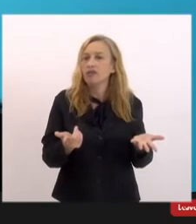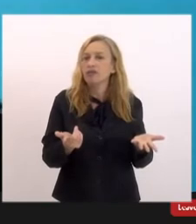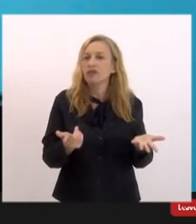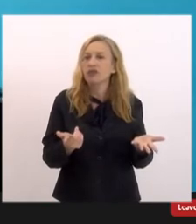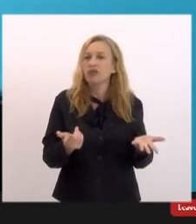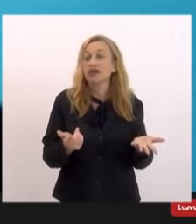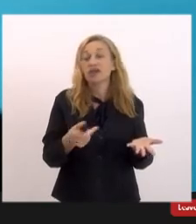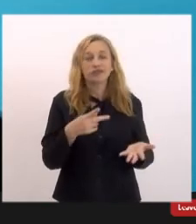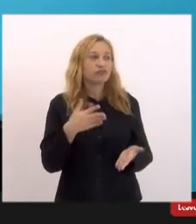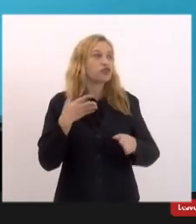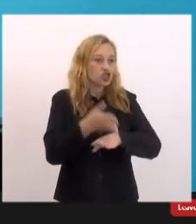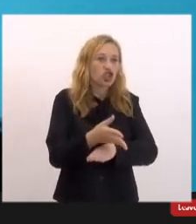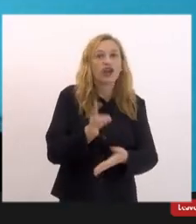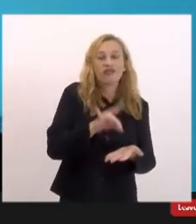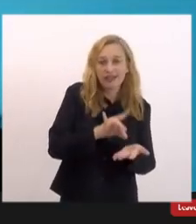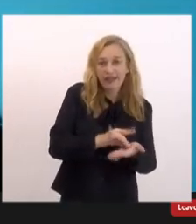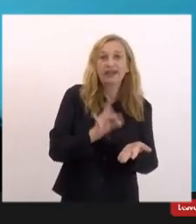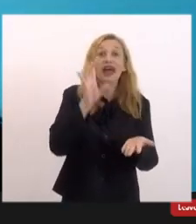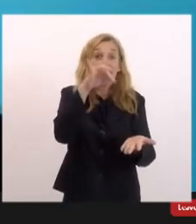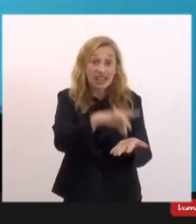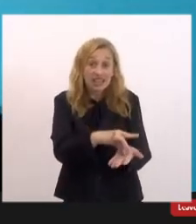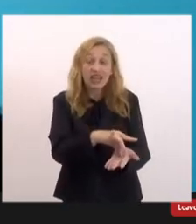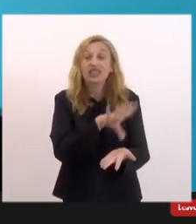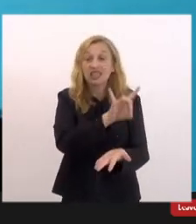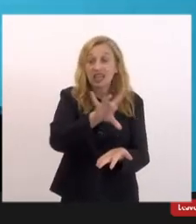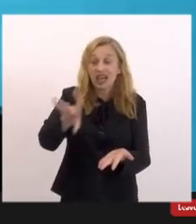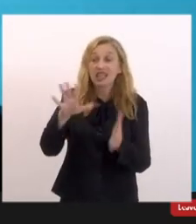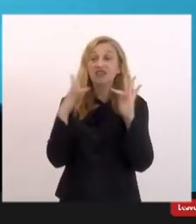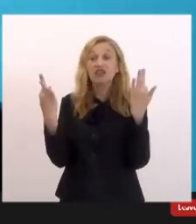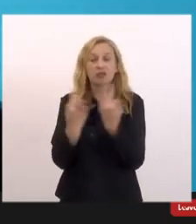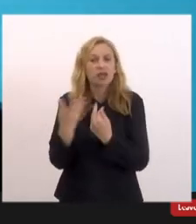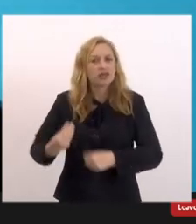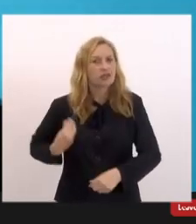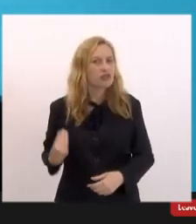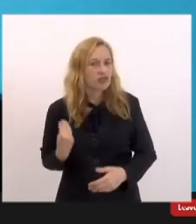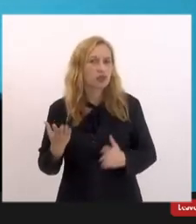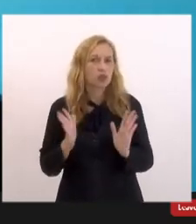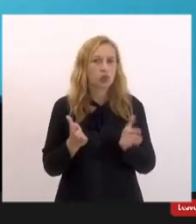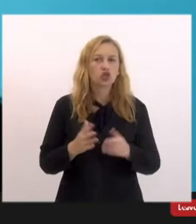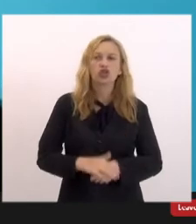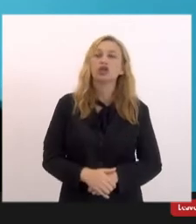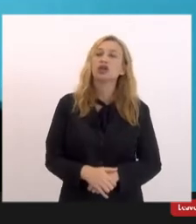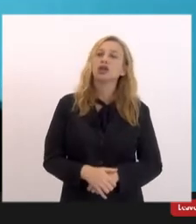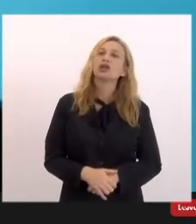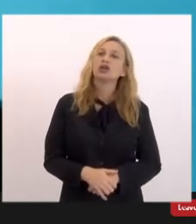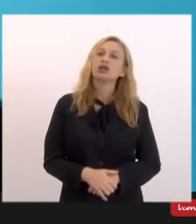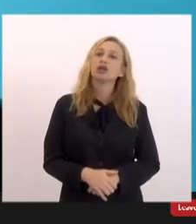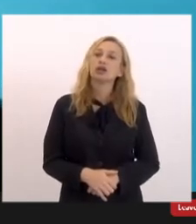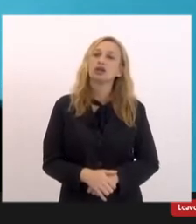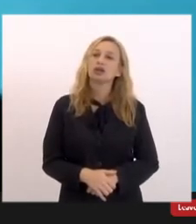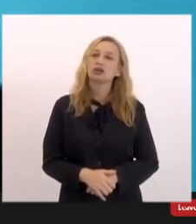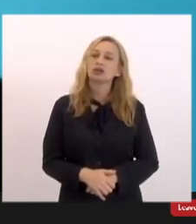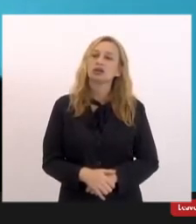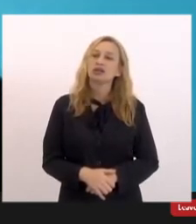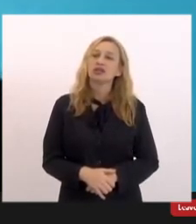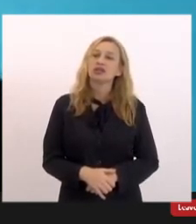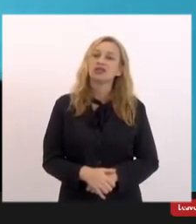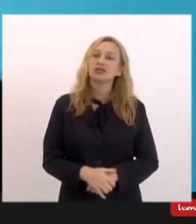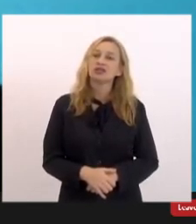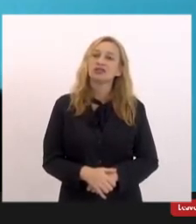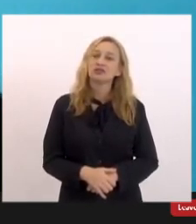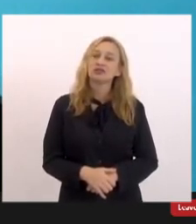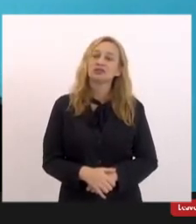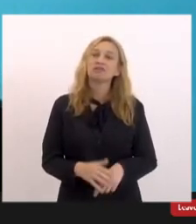a verdade, né, da realidade de cada família do que está vivendo. E mais uma